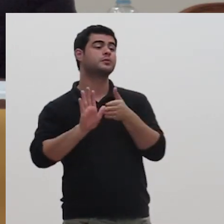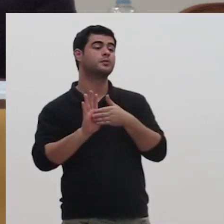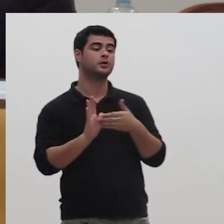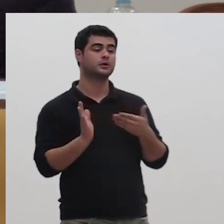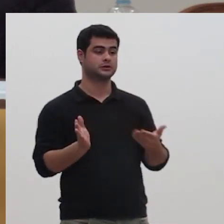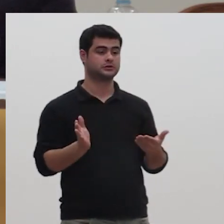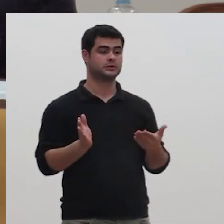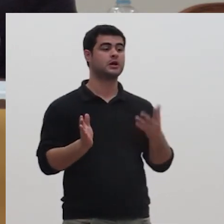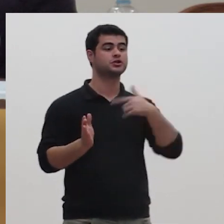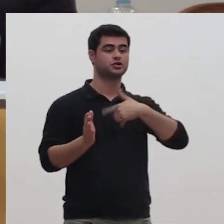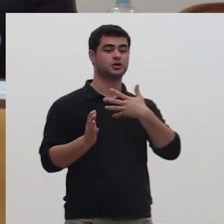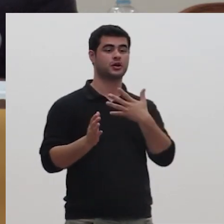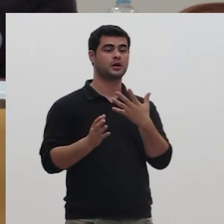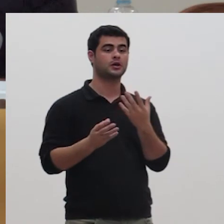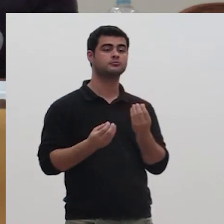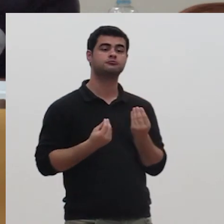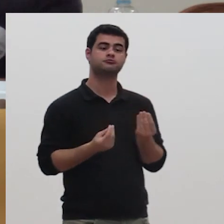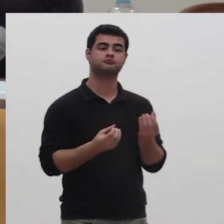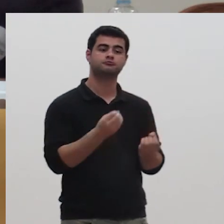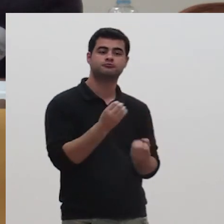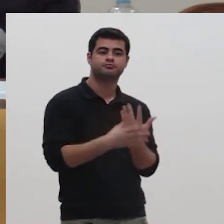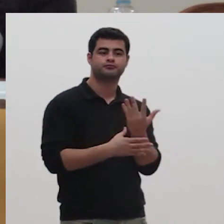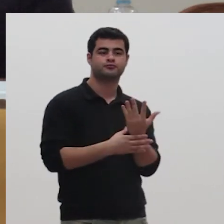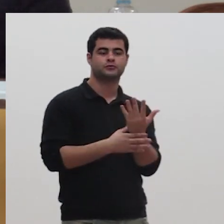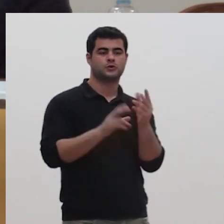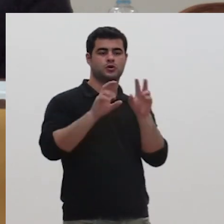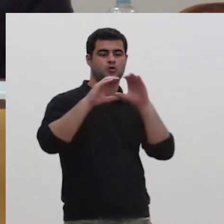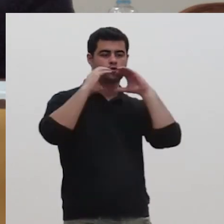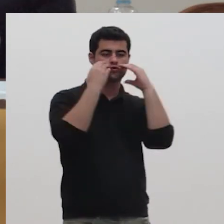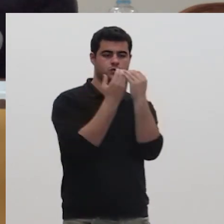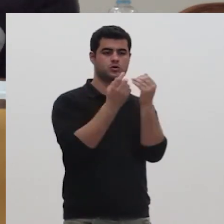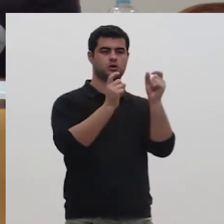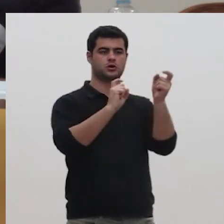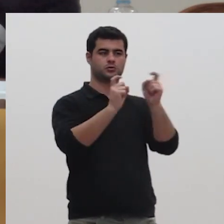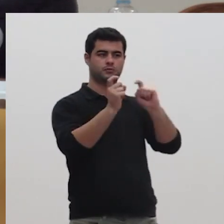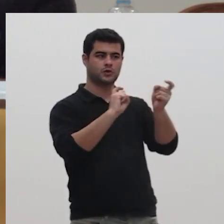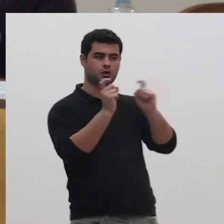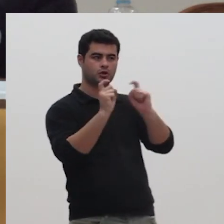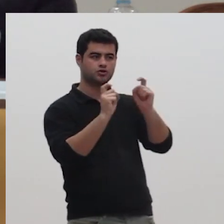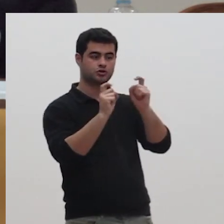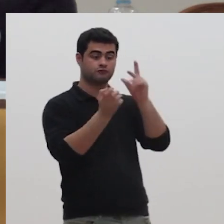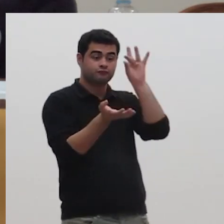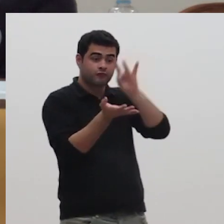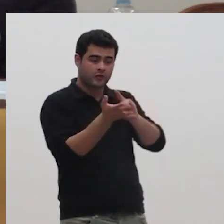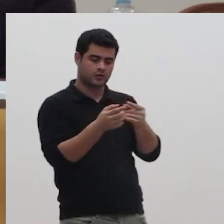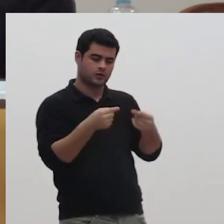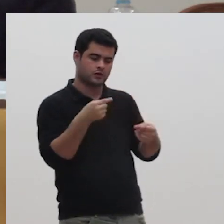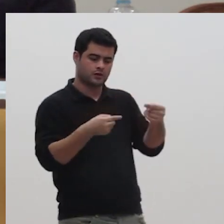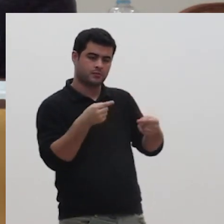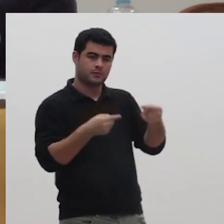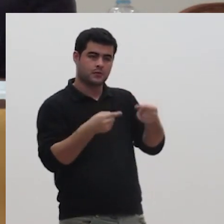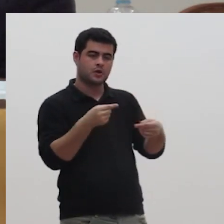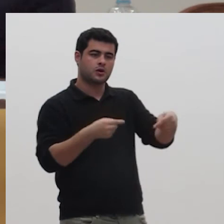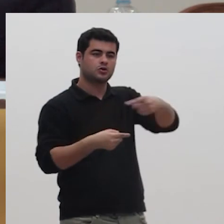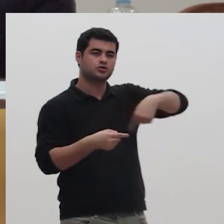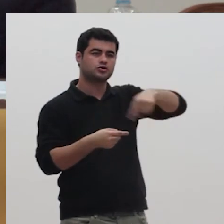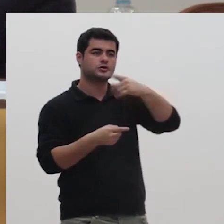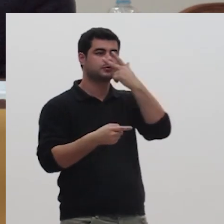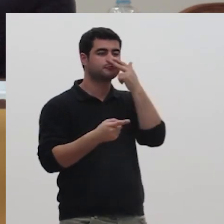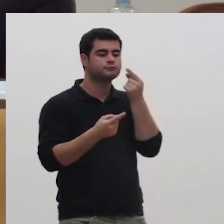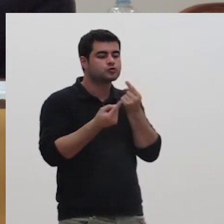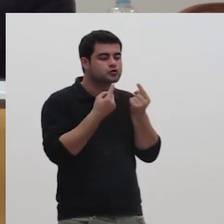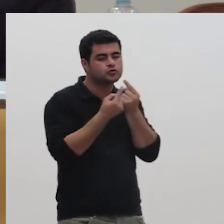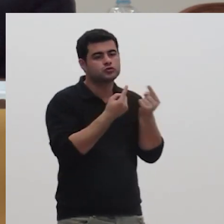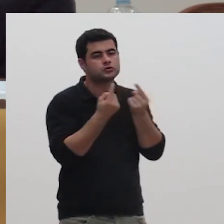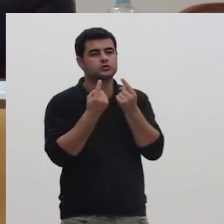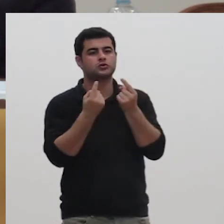nós construirmos, através das conferências temáticas, um debate que discuta o nosso projeto